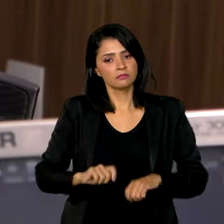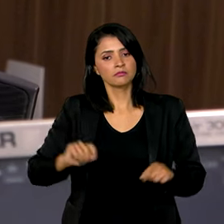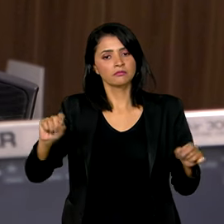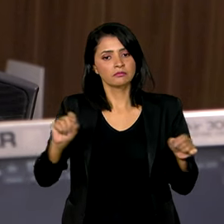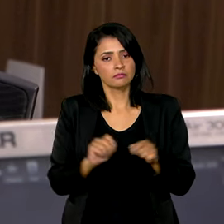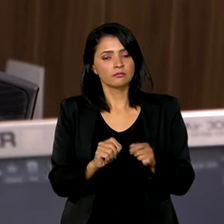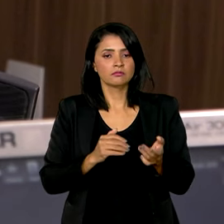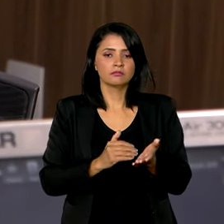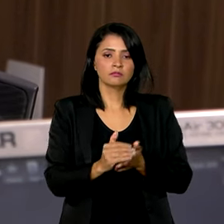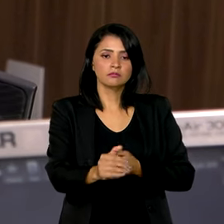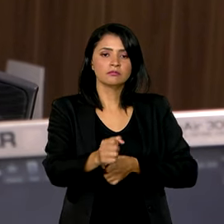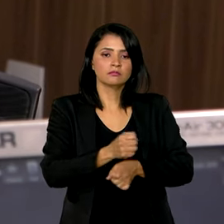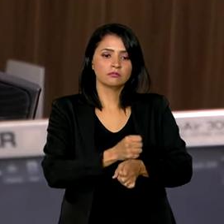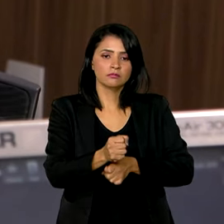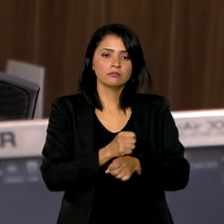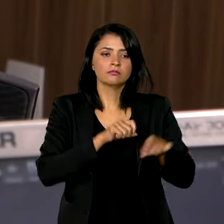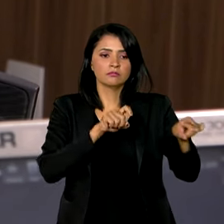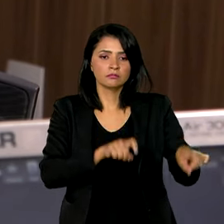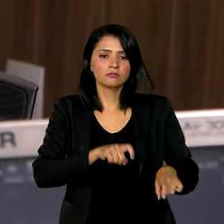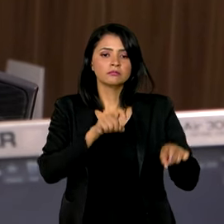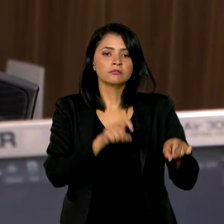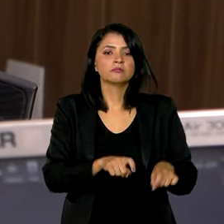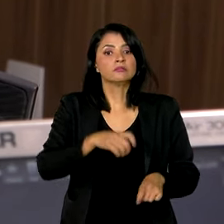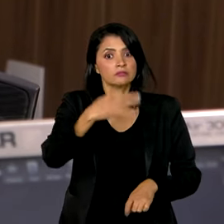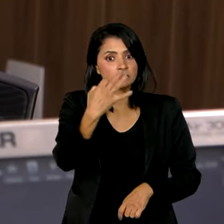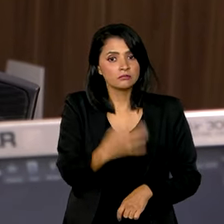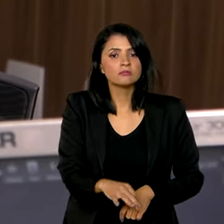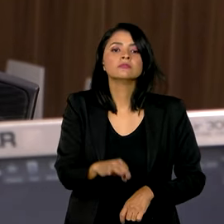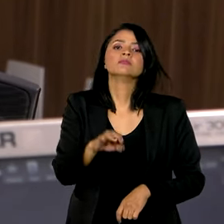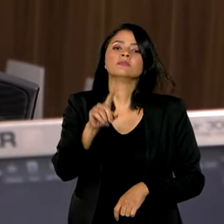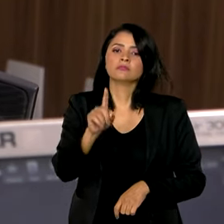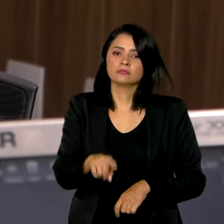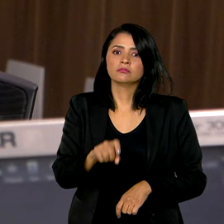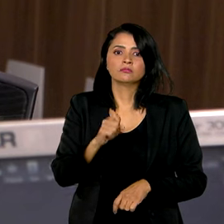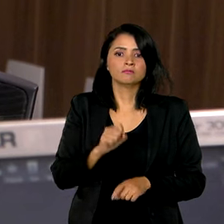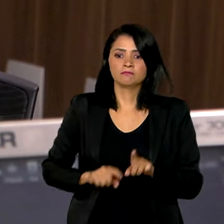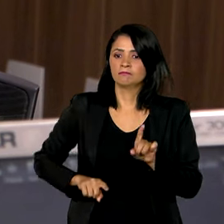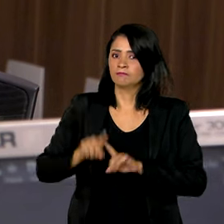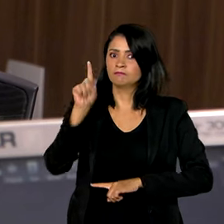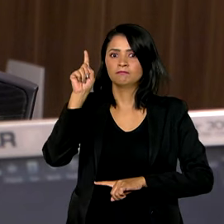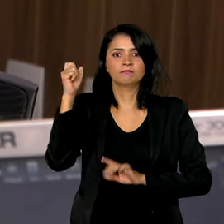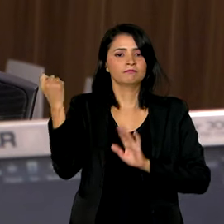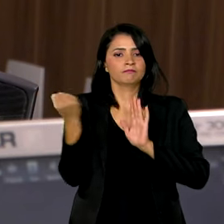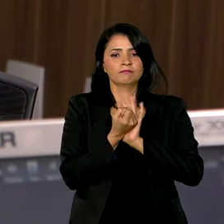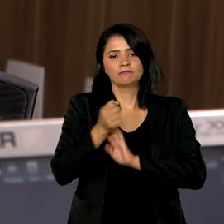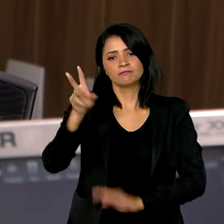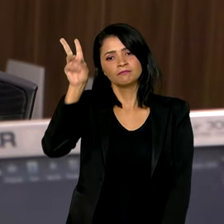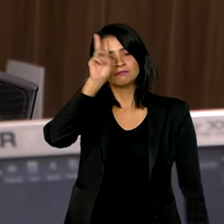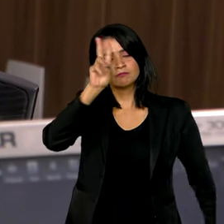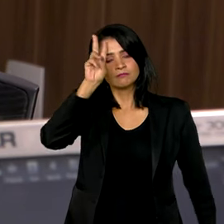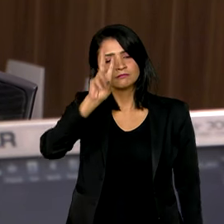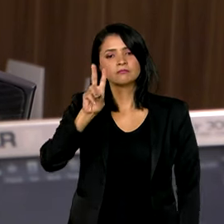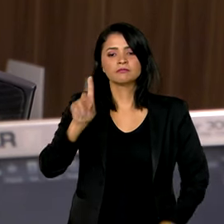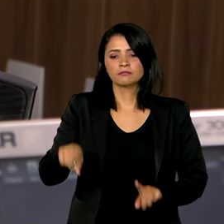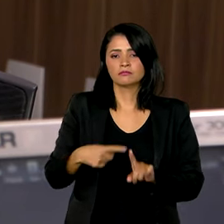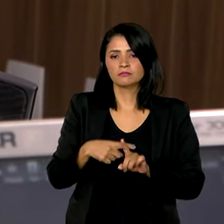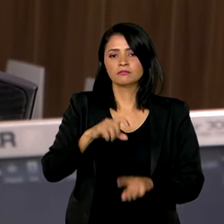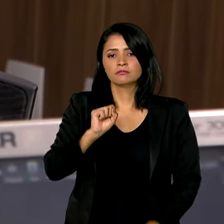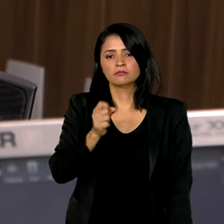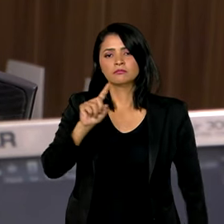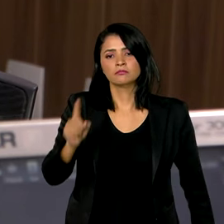nesse início de ano agrícola e se confirmando será safra histórica além dos 8